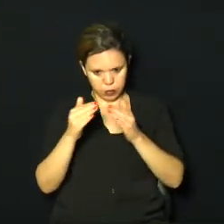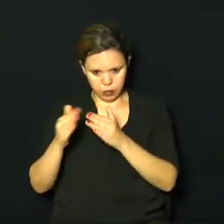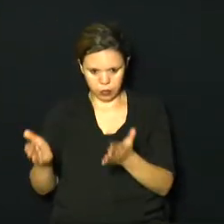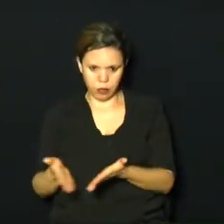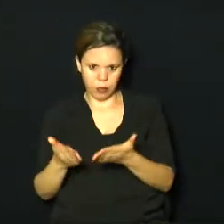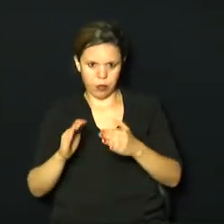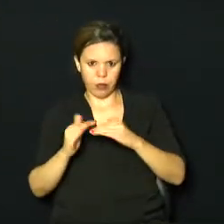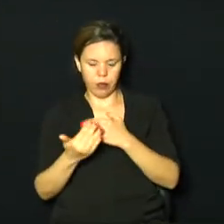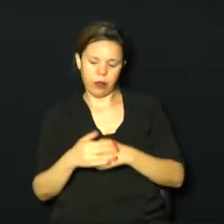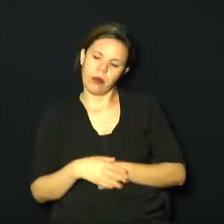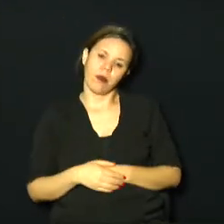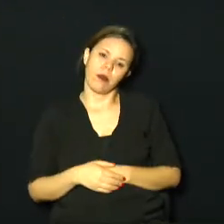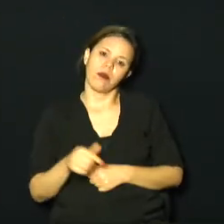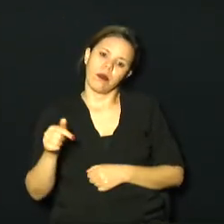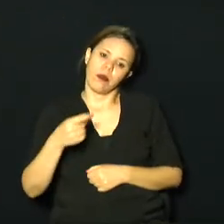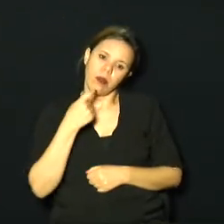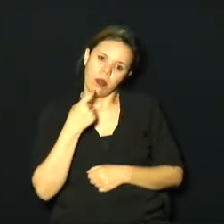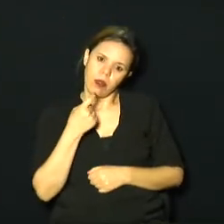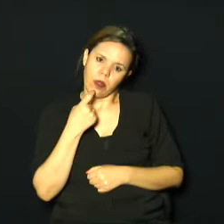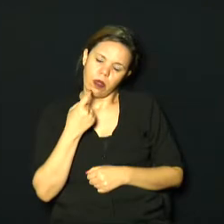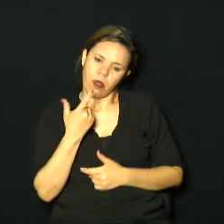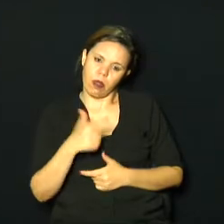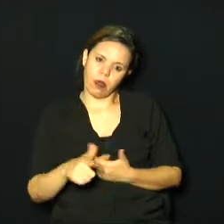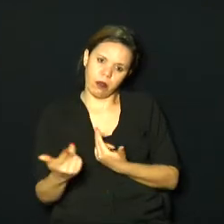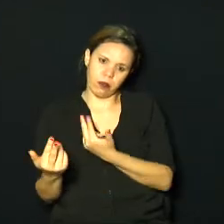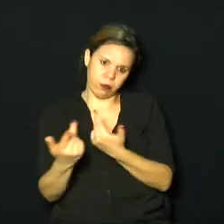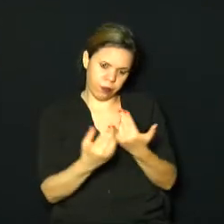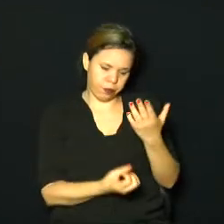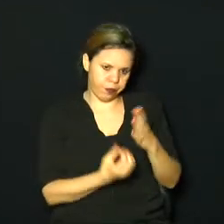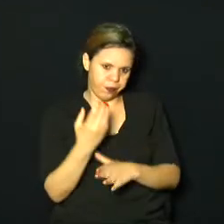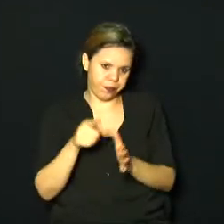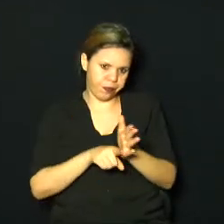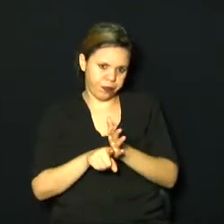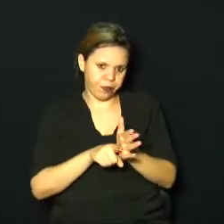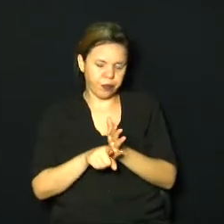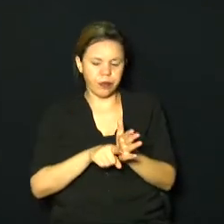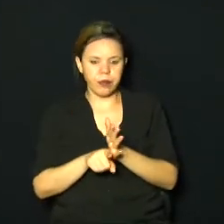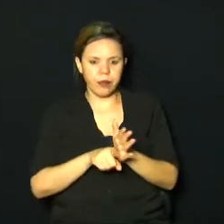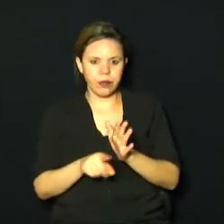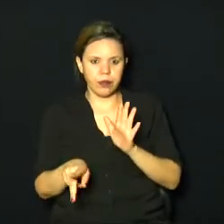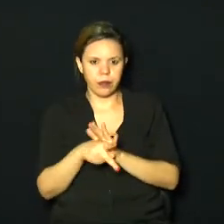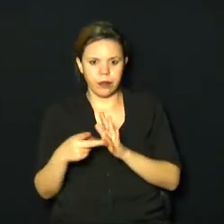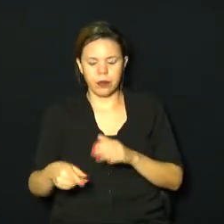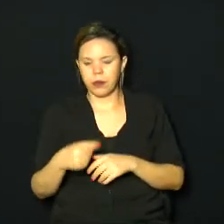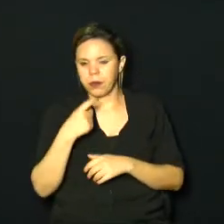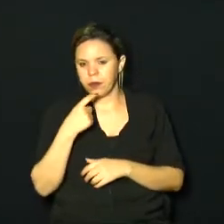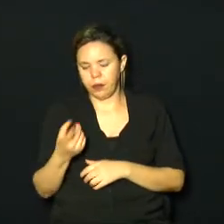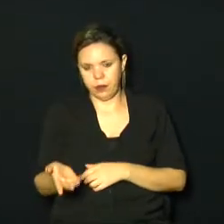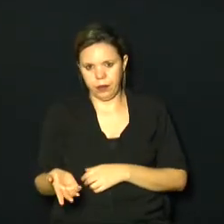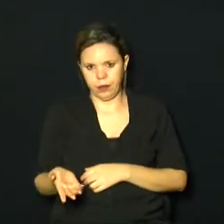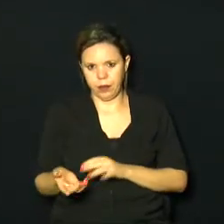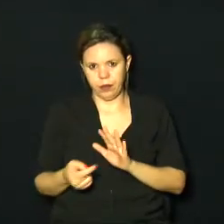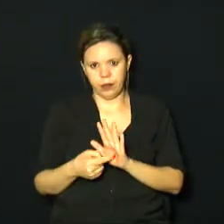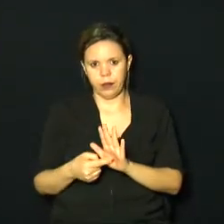periférica. E aqui em Campinas isso está se reproduzindo, saiu a pesquisa na Carta Capital Campinas, aqui mostrando que é na região do Campo Grande, do